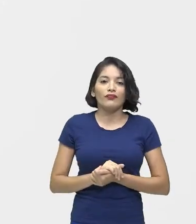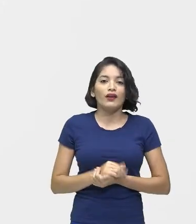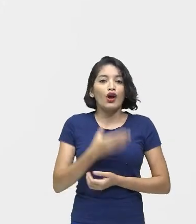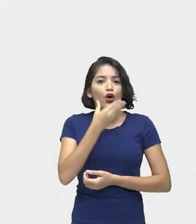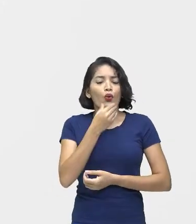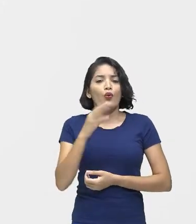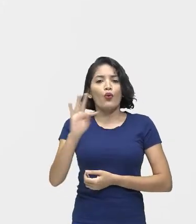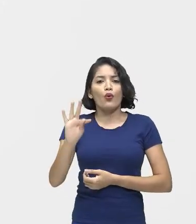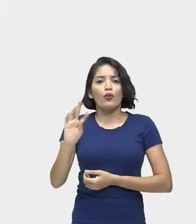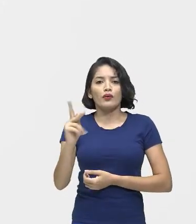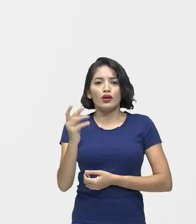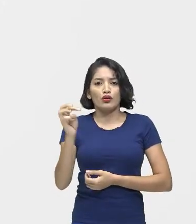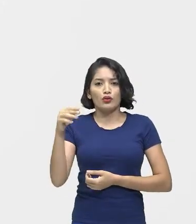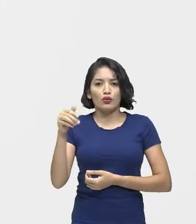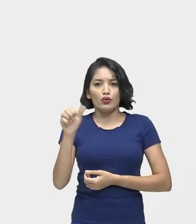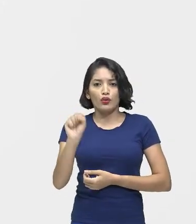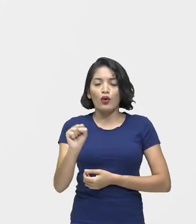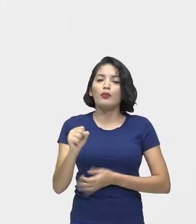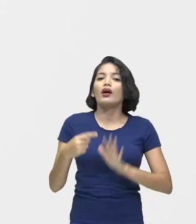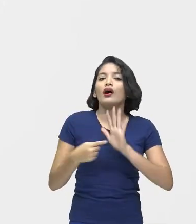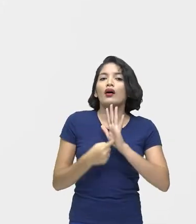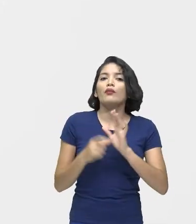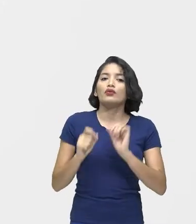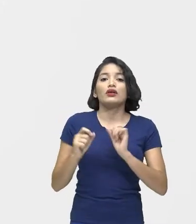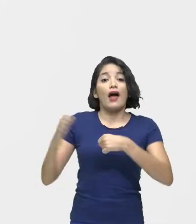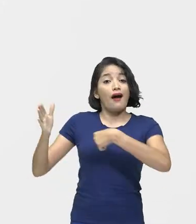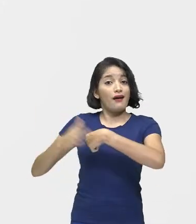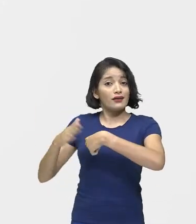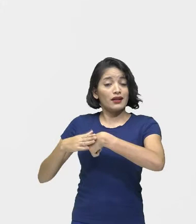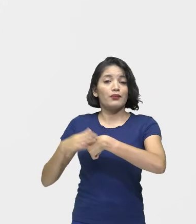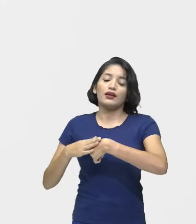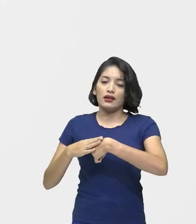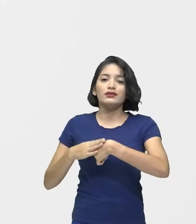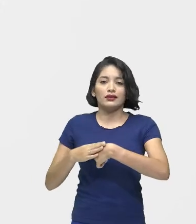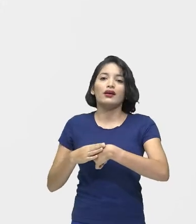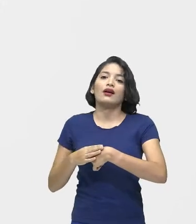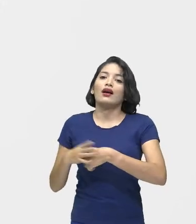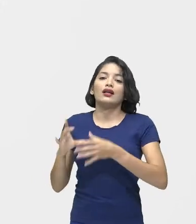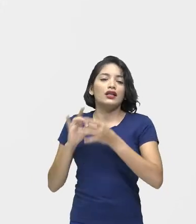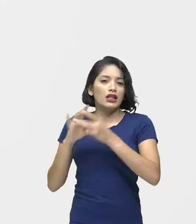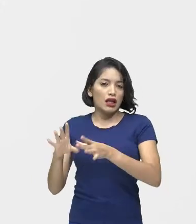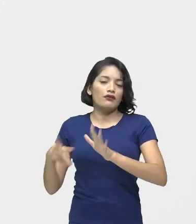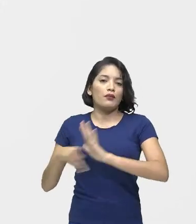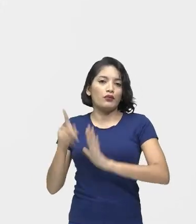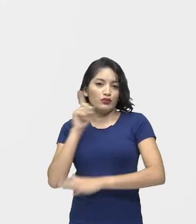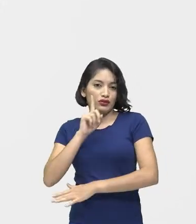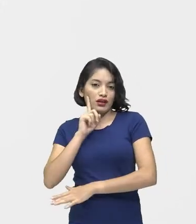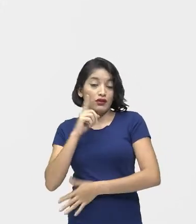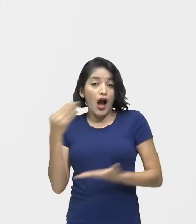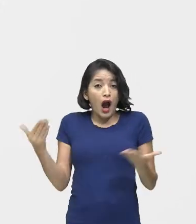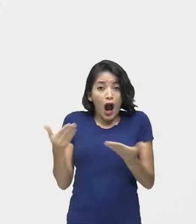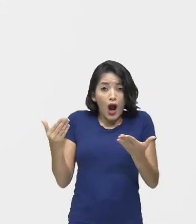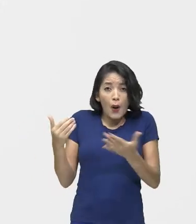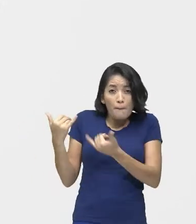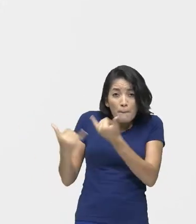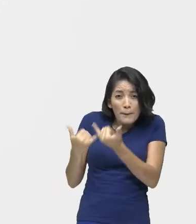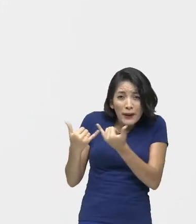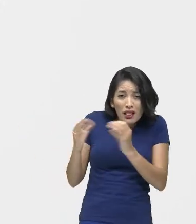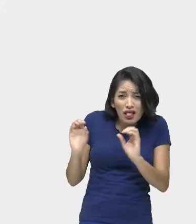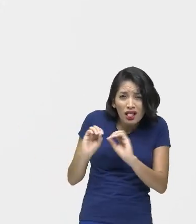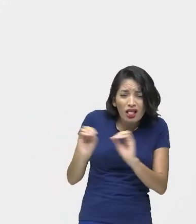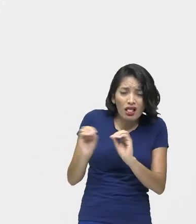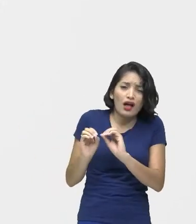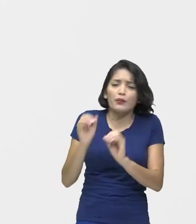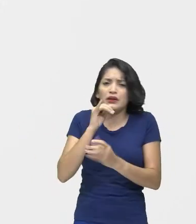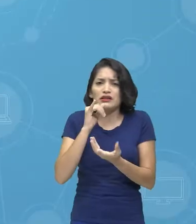vai redigir a Declaração de Independência dos Estados Unidos da América. Então agora não tem mais brincadeira, não é mais uma